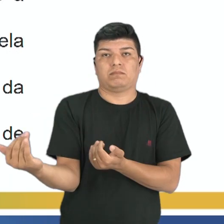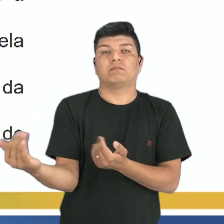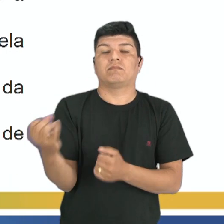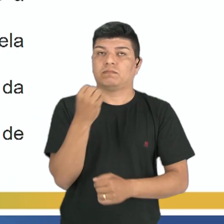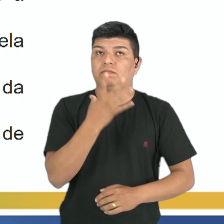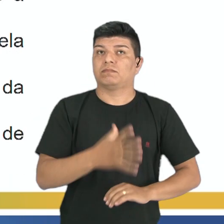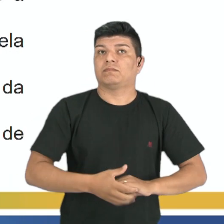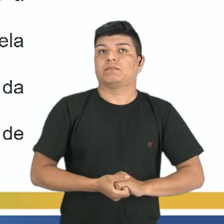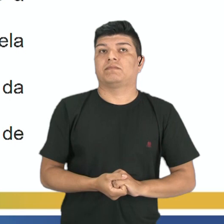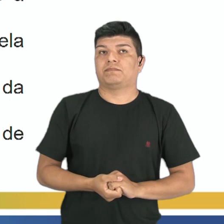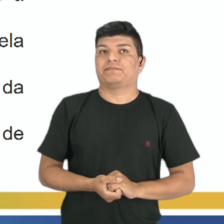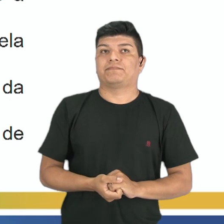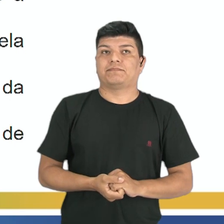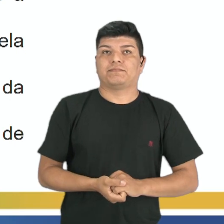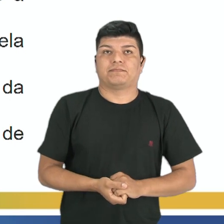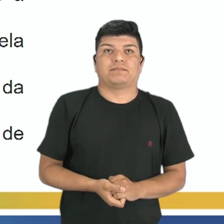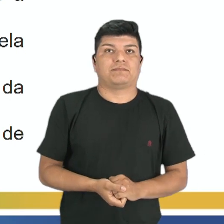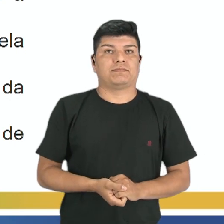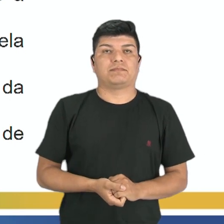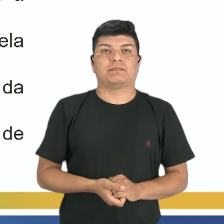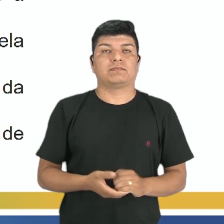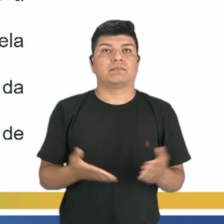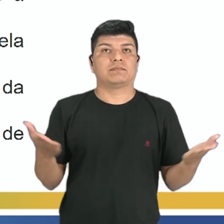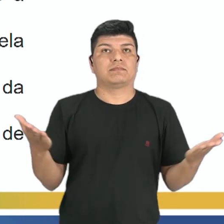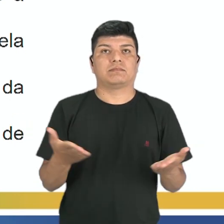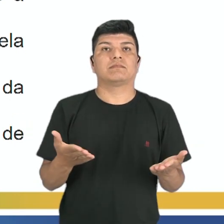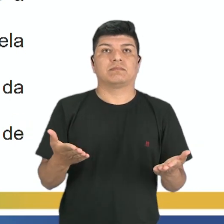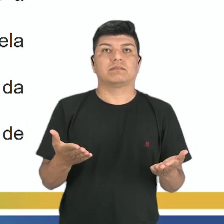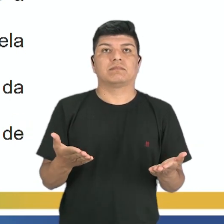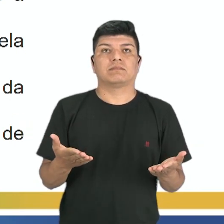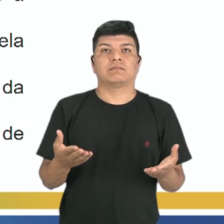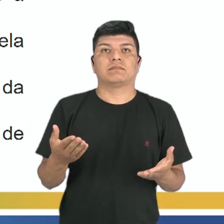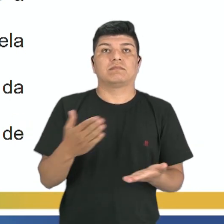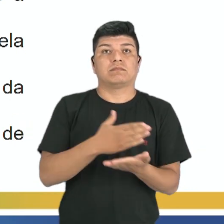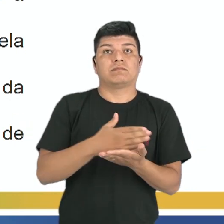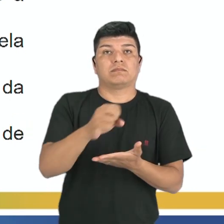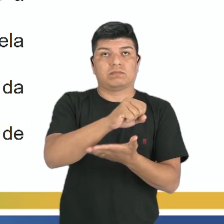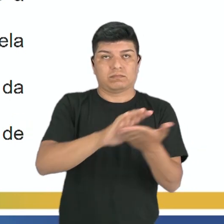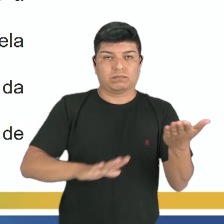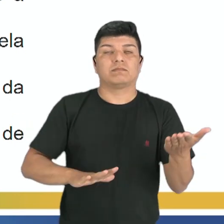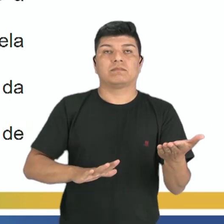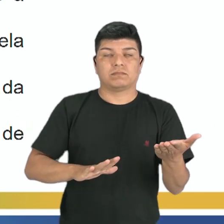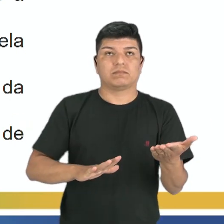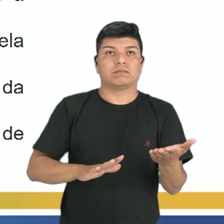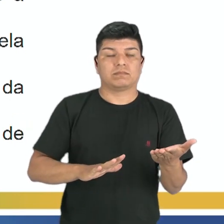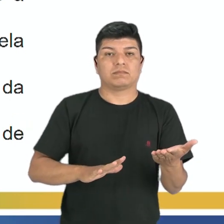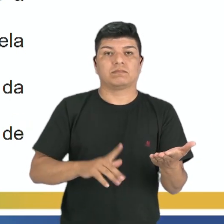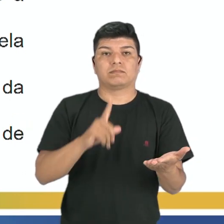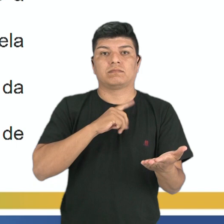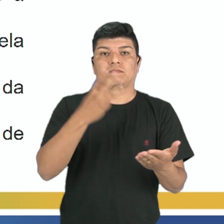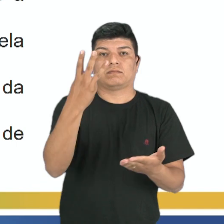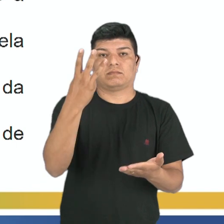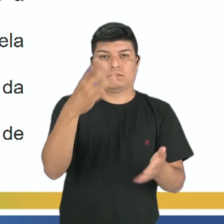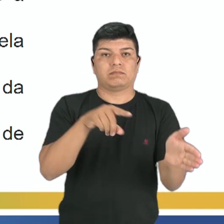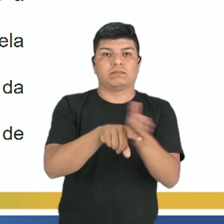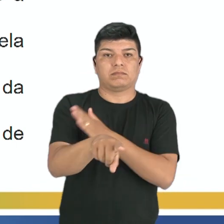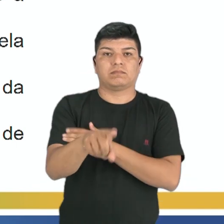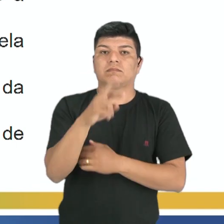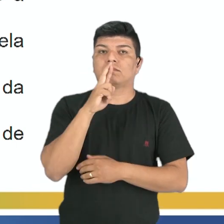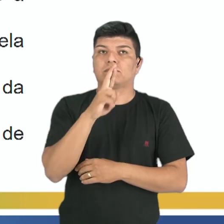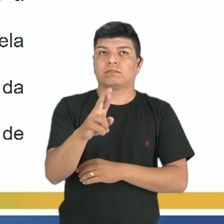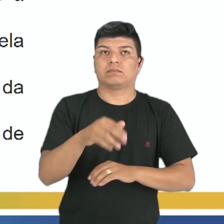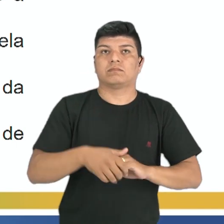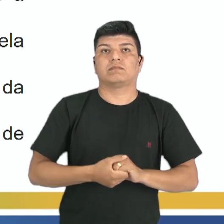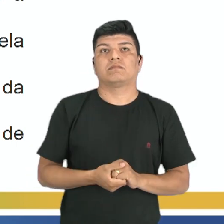interessante. Então, pessoal, aqui nós vamos entrar na fase da atividade, né? Vamos ter 3 questões para vocês